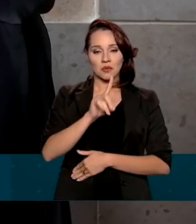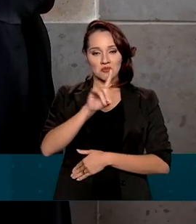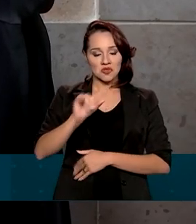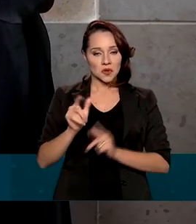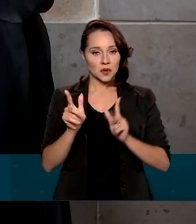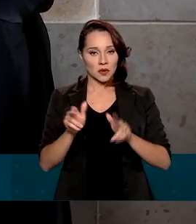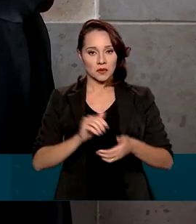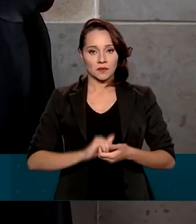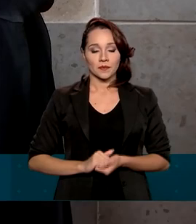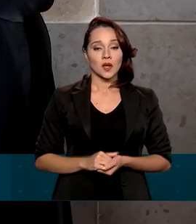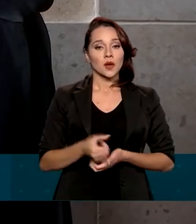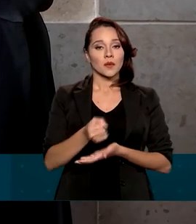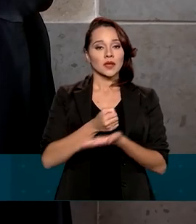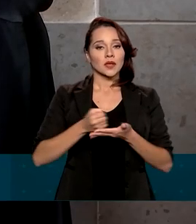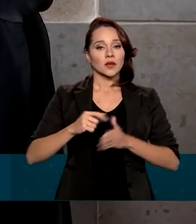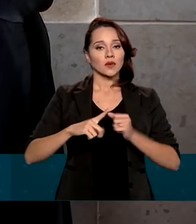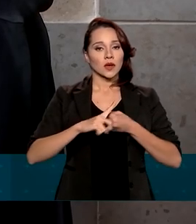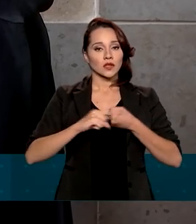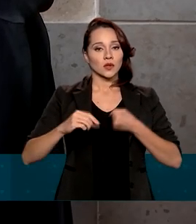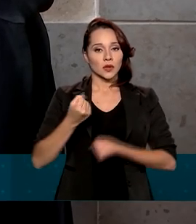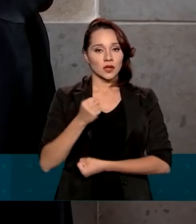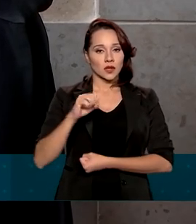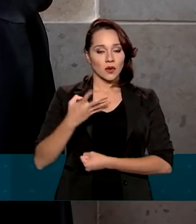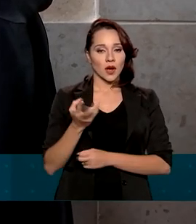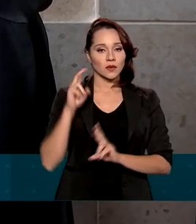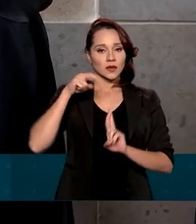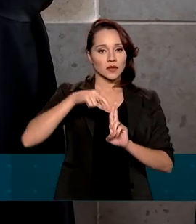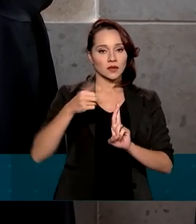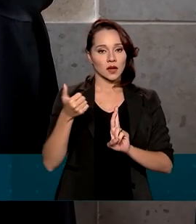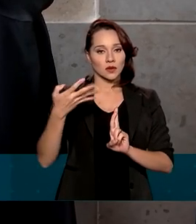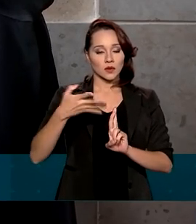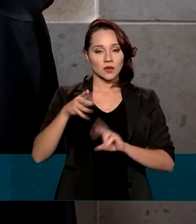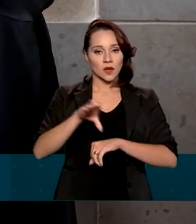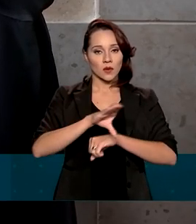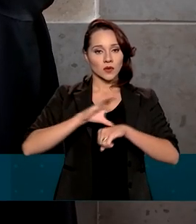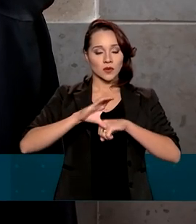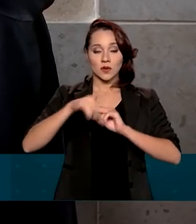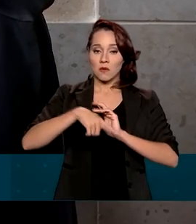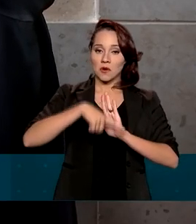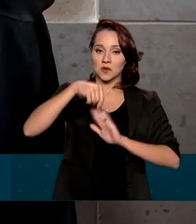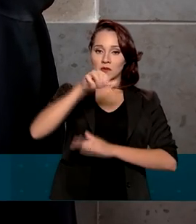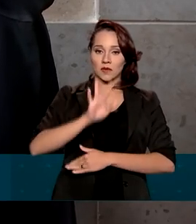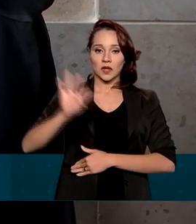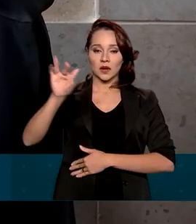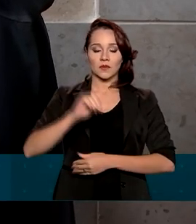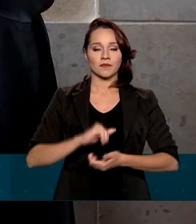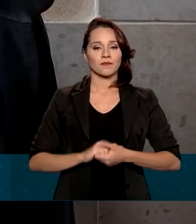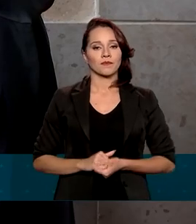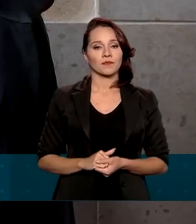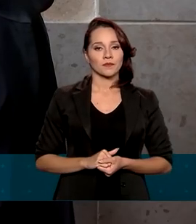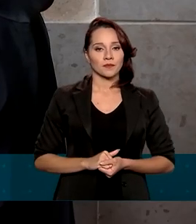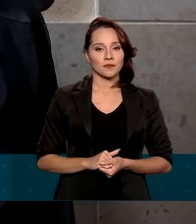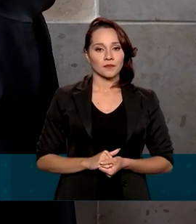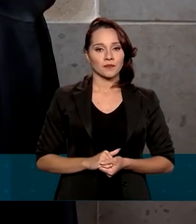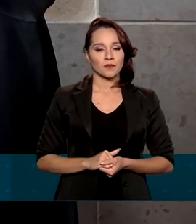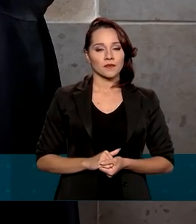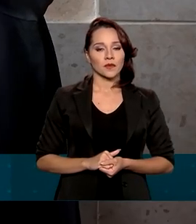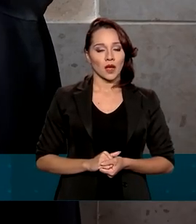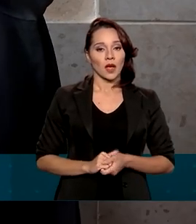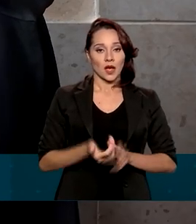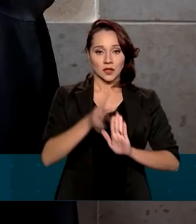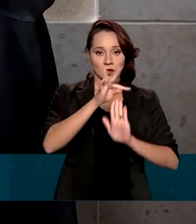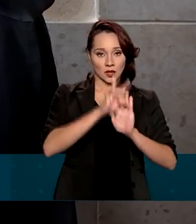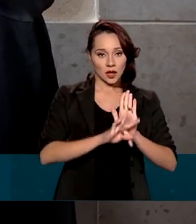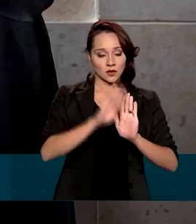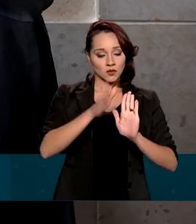dia, com base no artigo 84, inciso 14 da Constituição Federal. Para constar, lavrou-se este